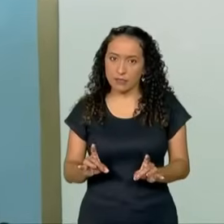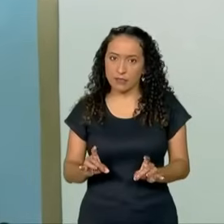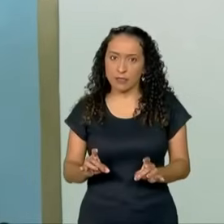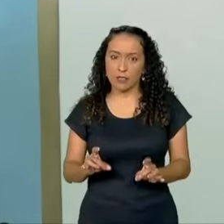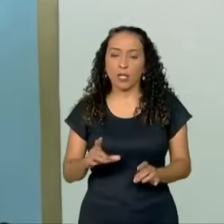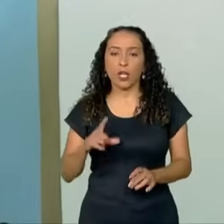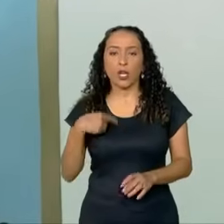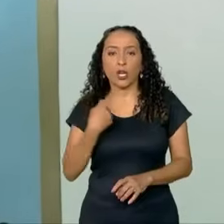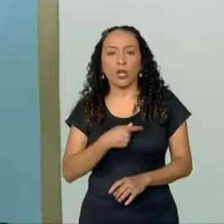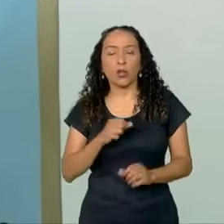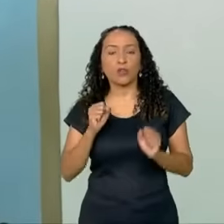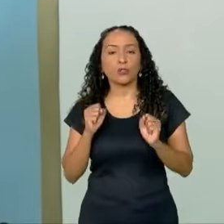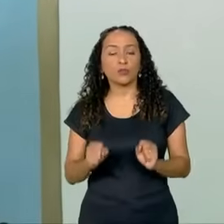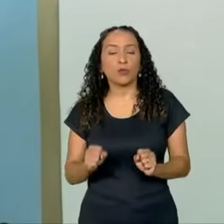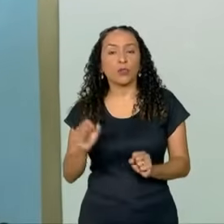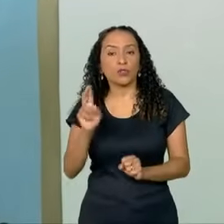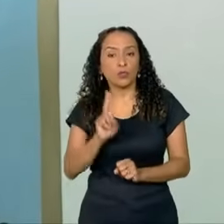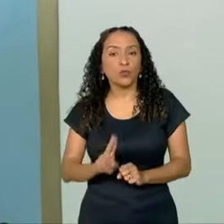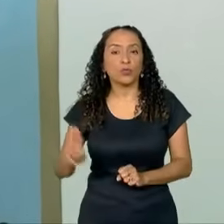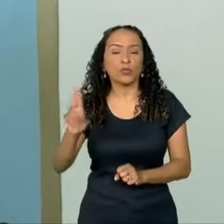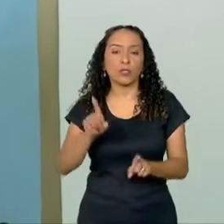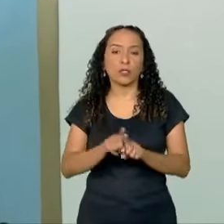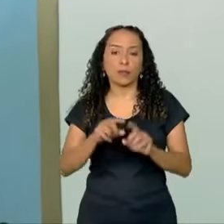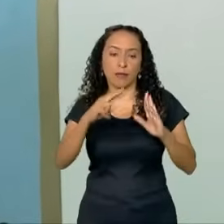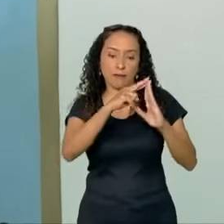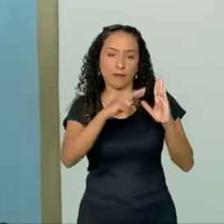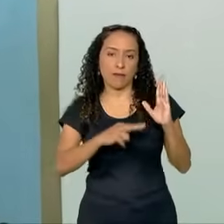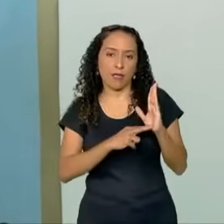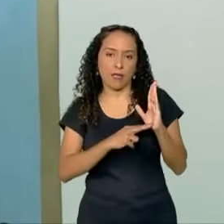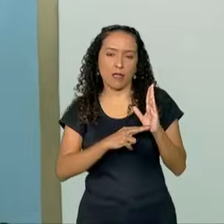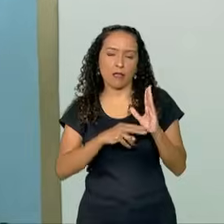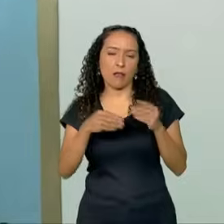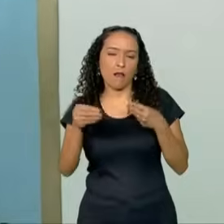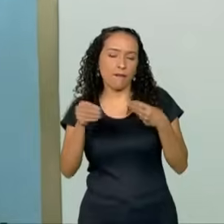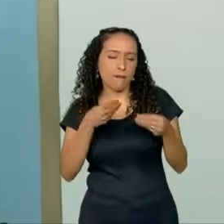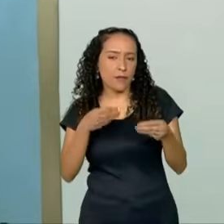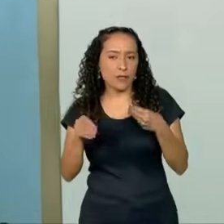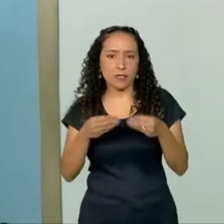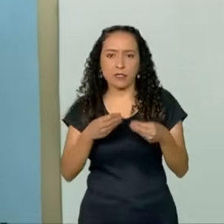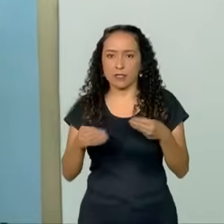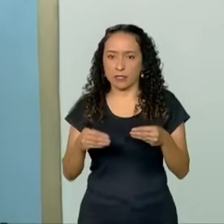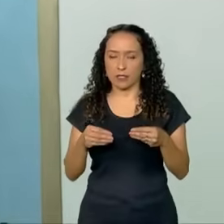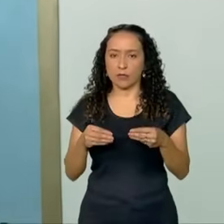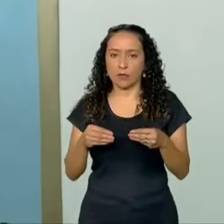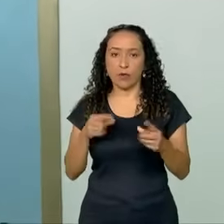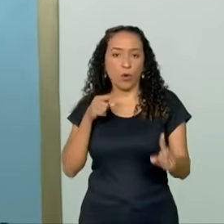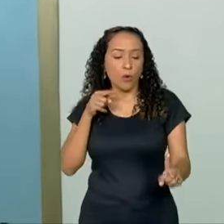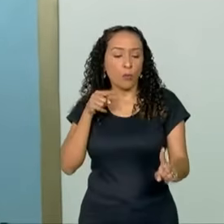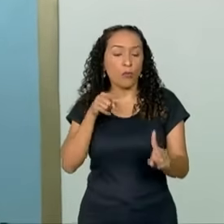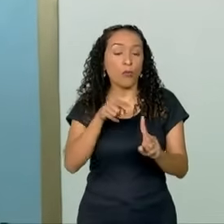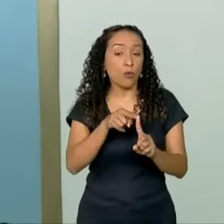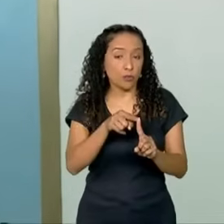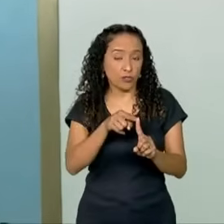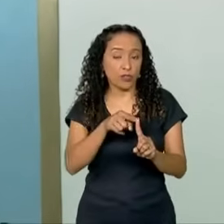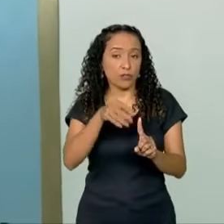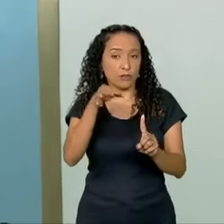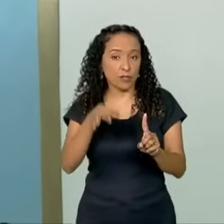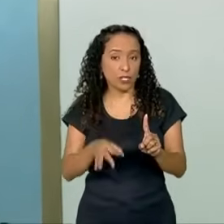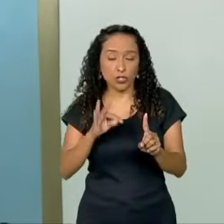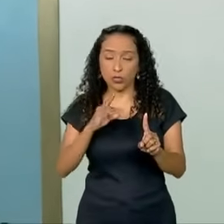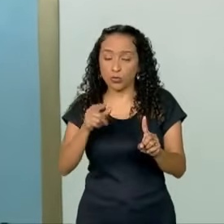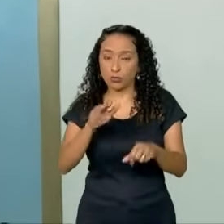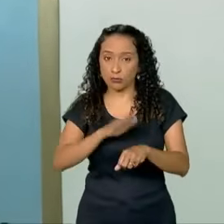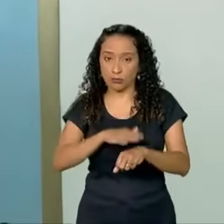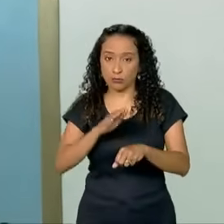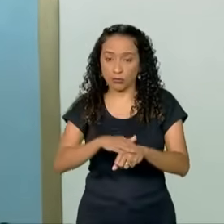também utilizar regras mais flexíveis para que o objetivo final de toda a ação